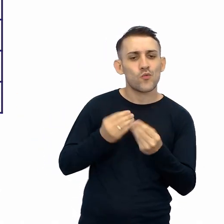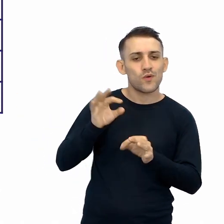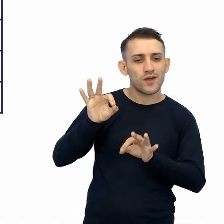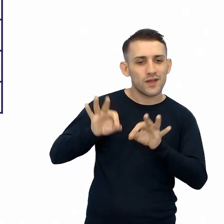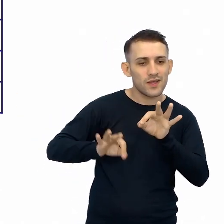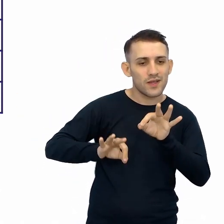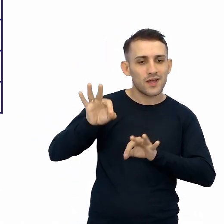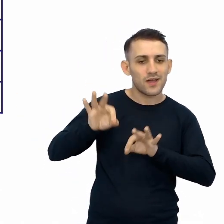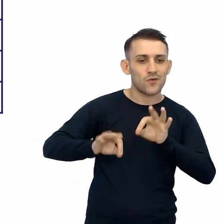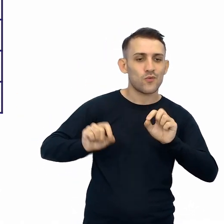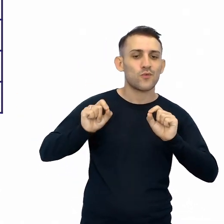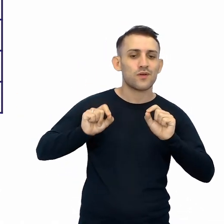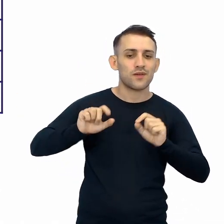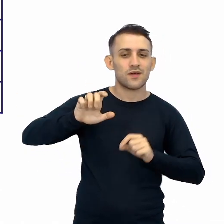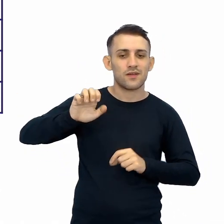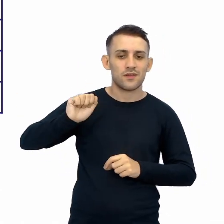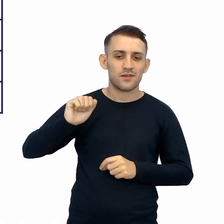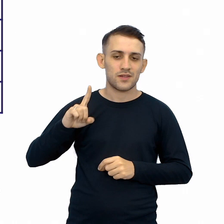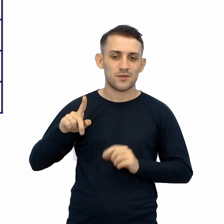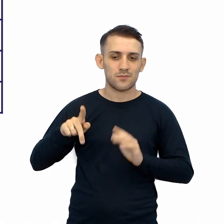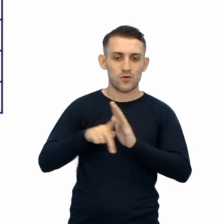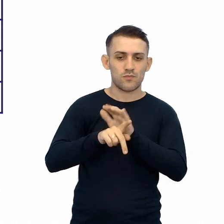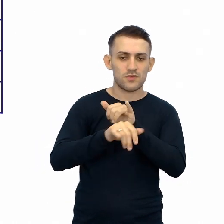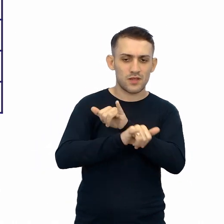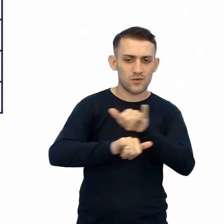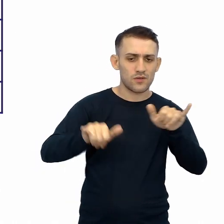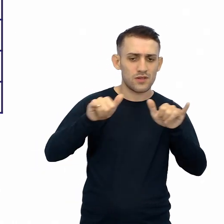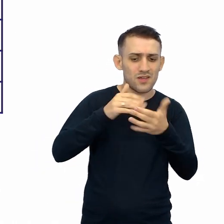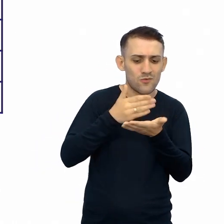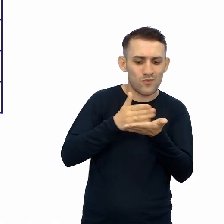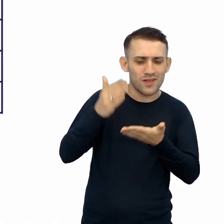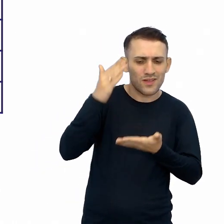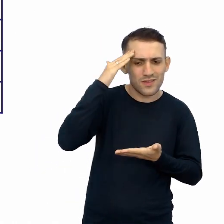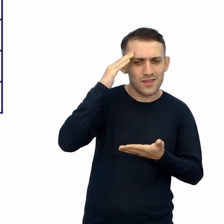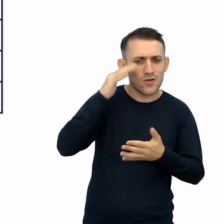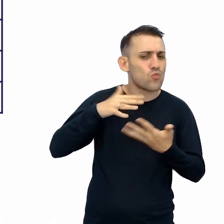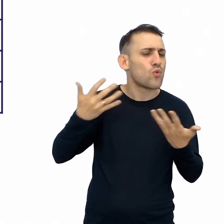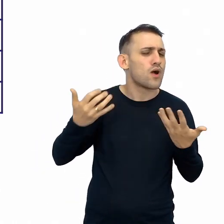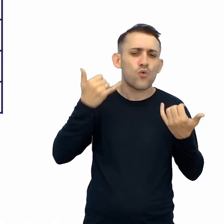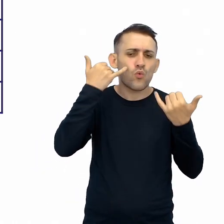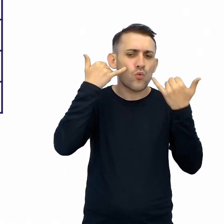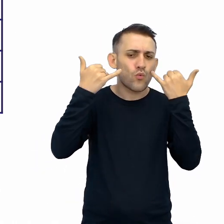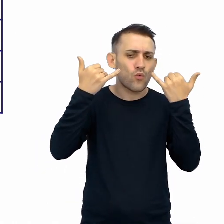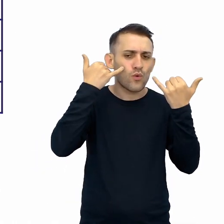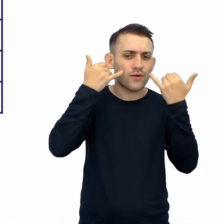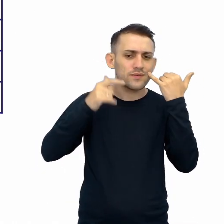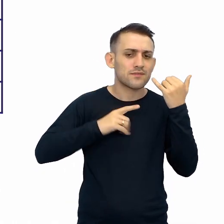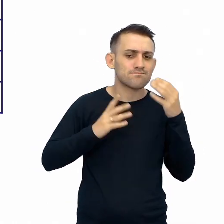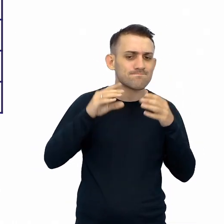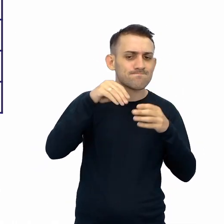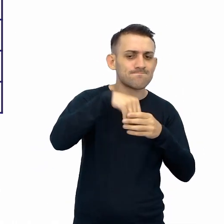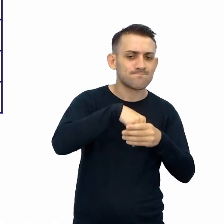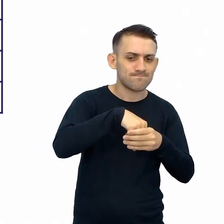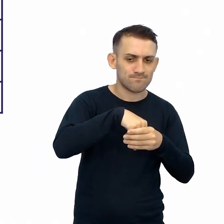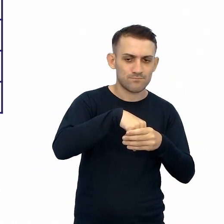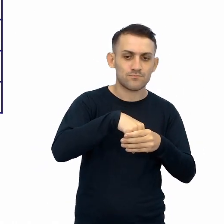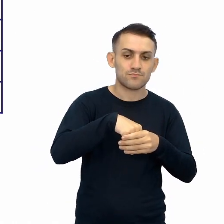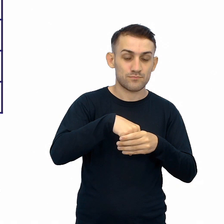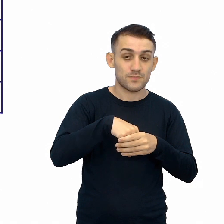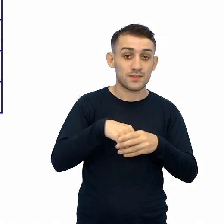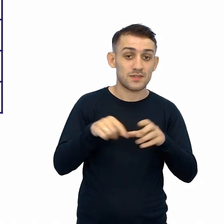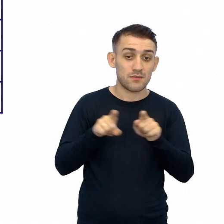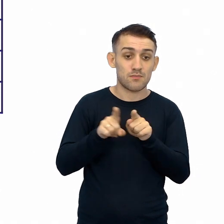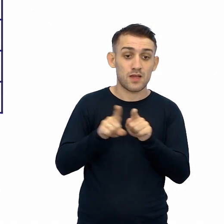da notícia e comecem a entender quais informações estão no lead, tá? E,